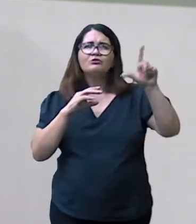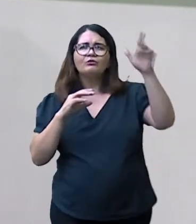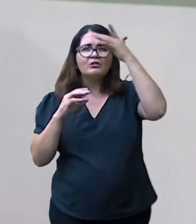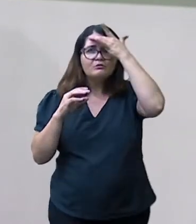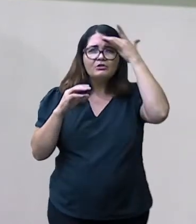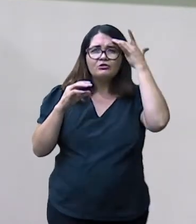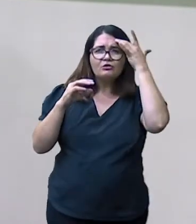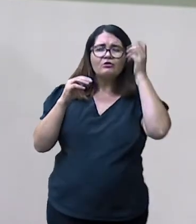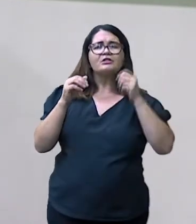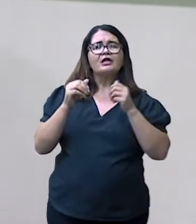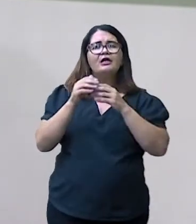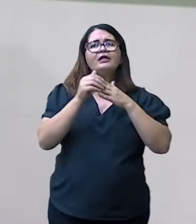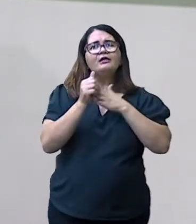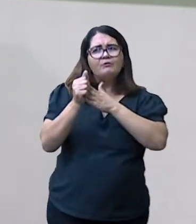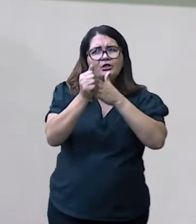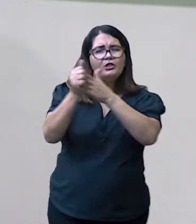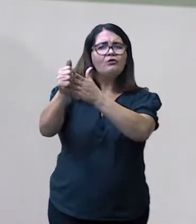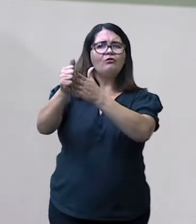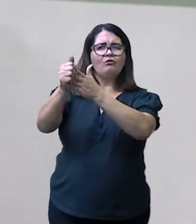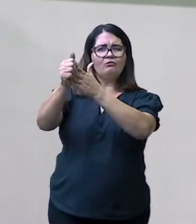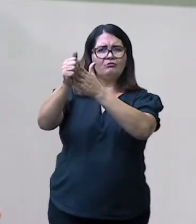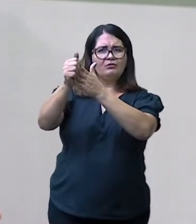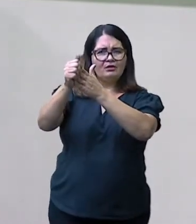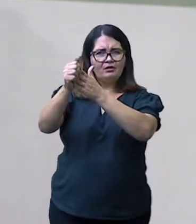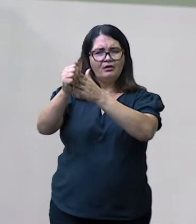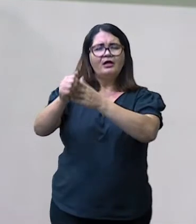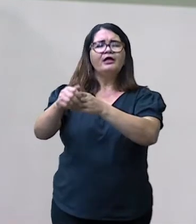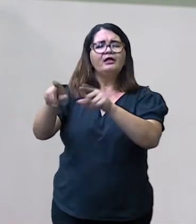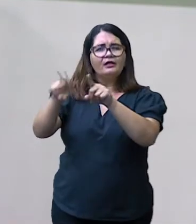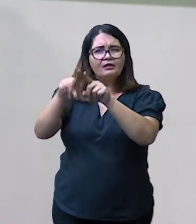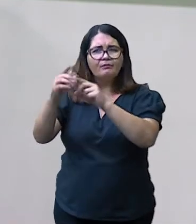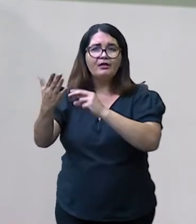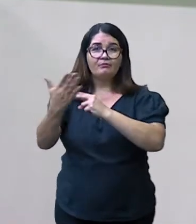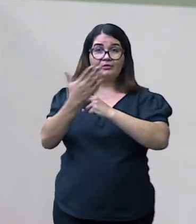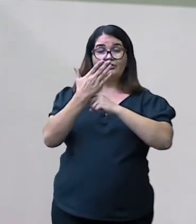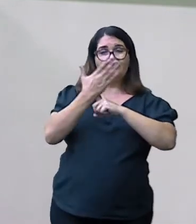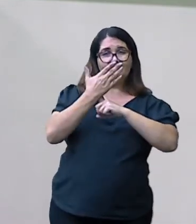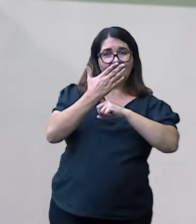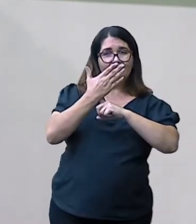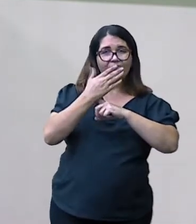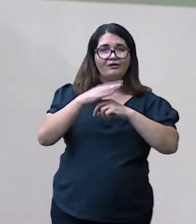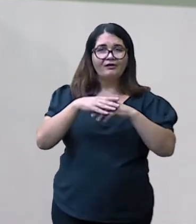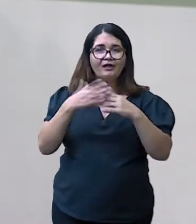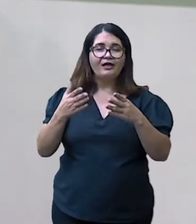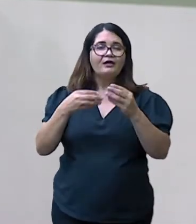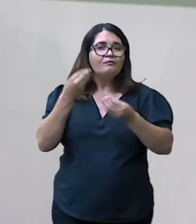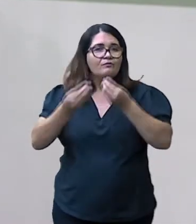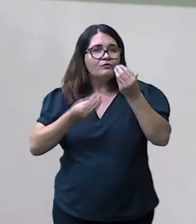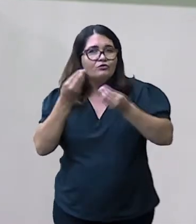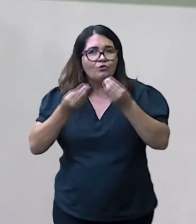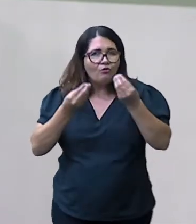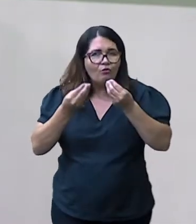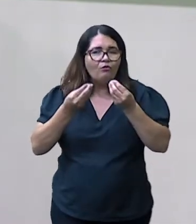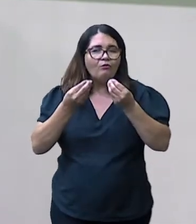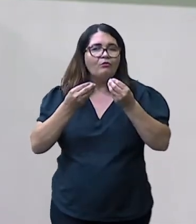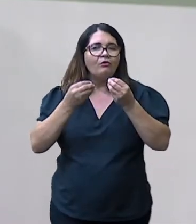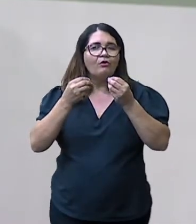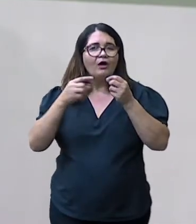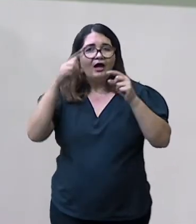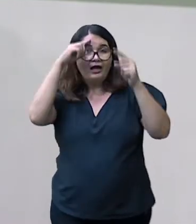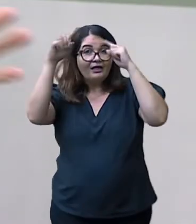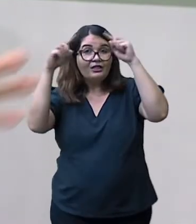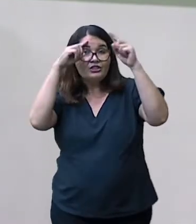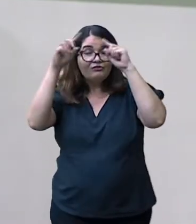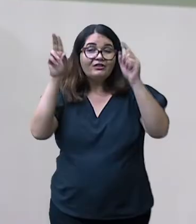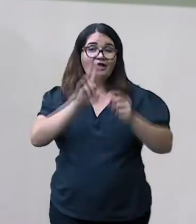conhecer. Inclusive, aqui nesse livro, é pena não ter mais para vender, né? Para poder mostrar, para a gente poder vender, não tem mais na livraria,